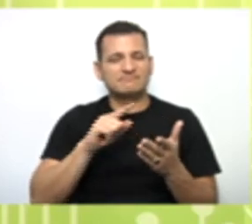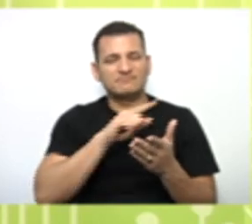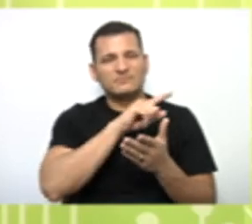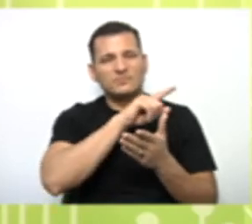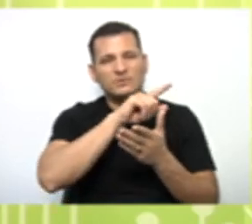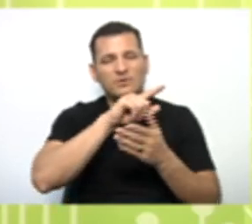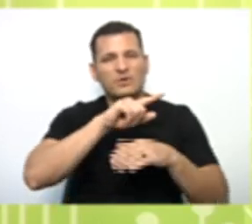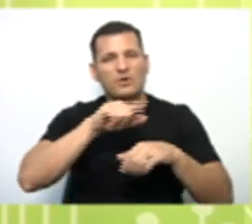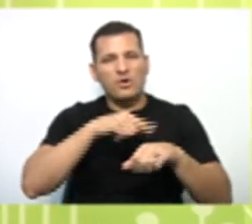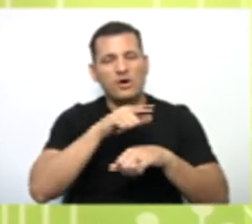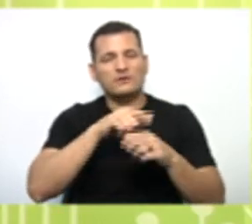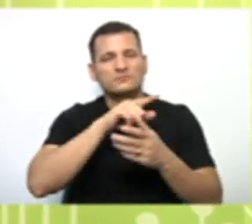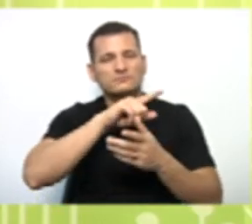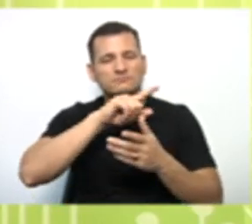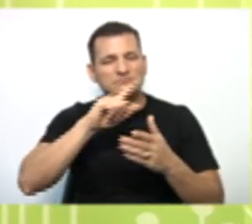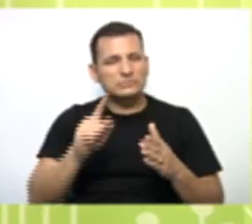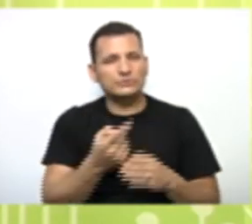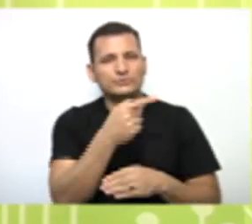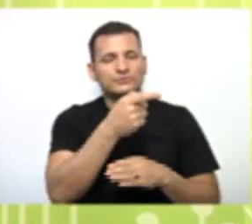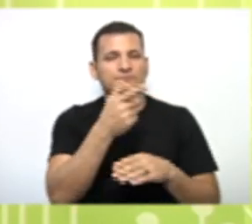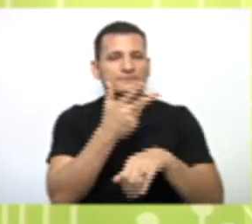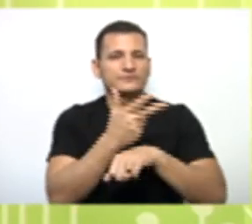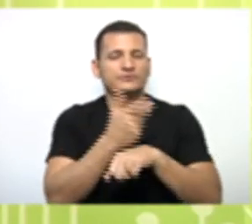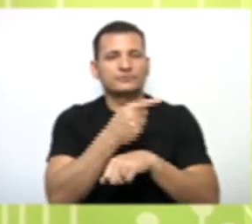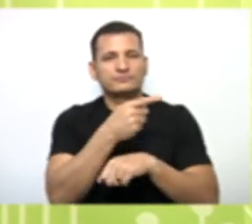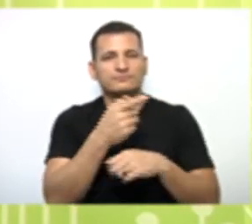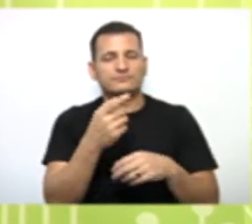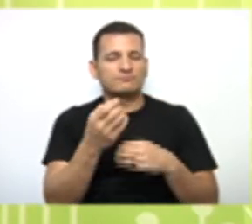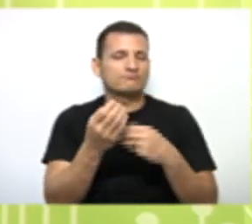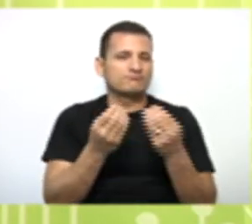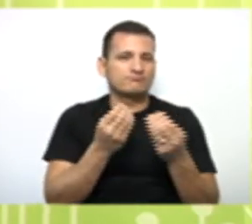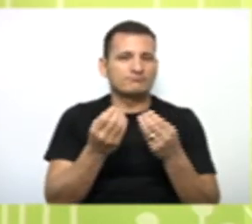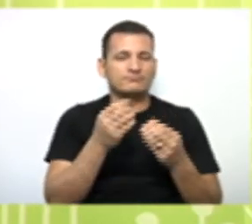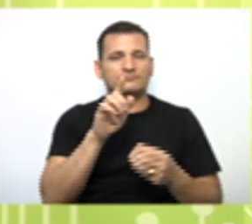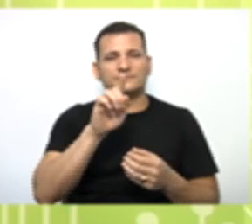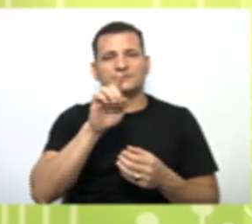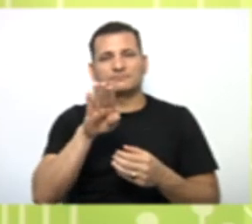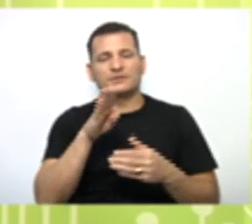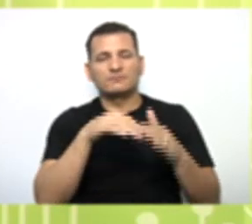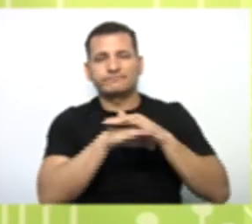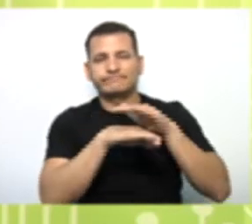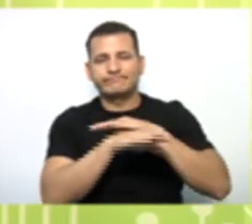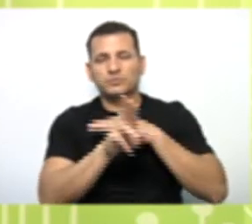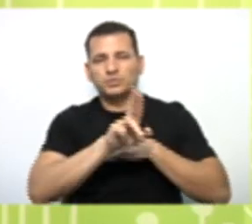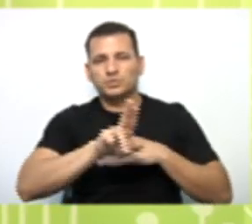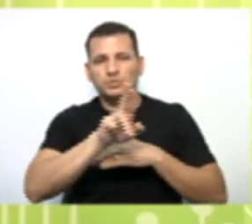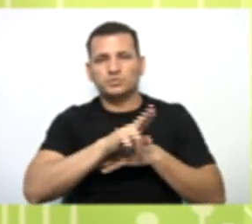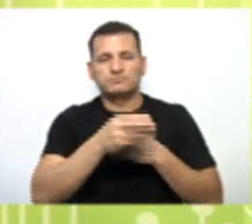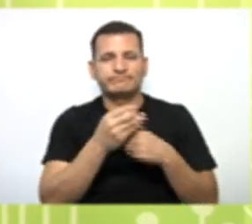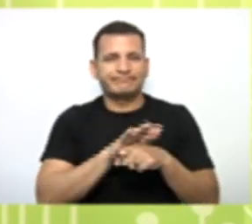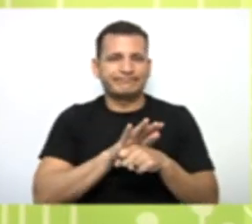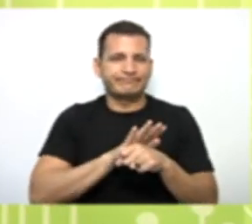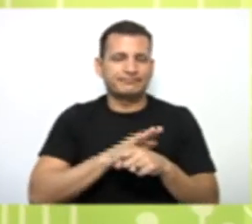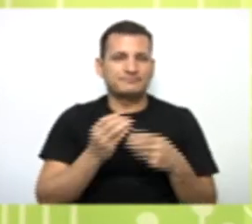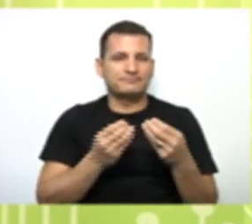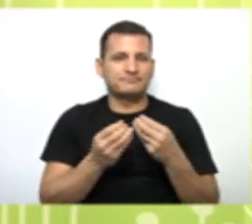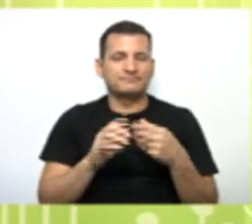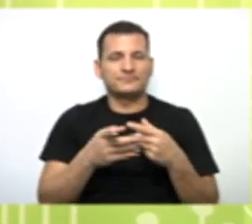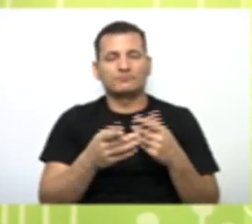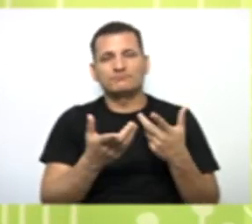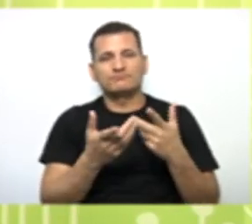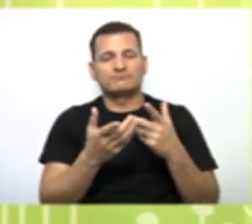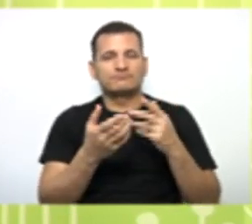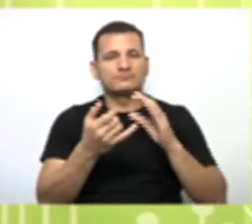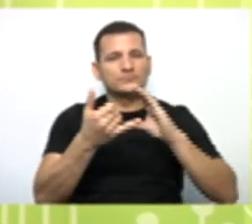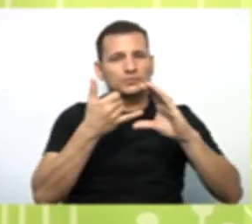vídeo publicado em algum lugar. Quanto é que de gigabytes que não está sendo armazenado, né? Então, um YouTube da vida